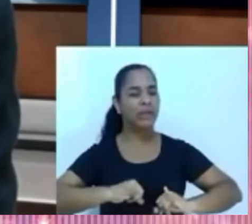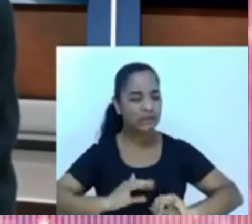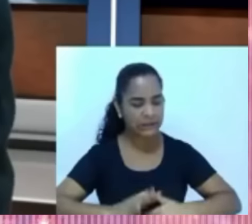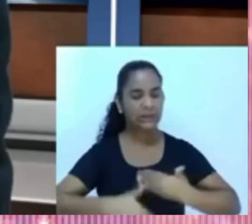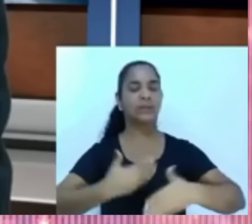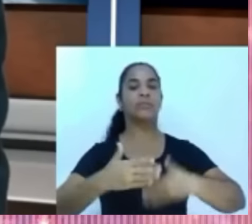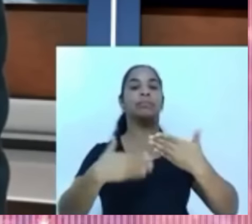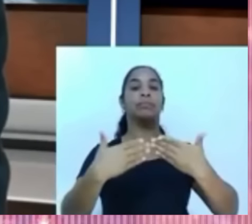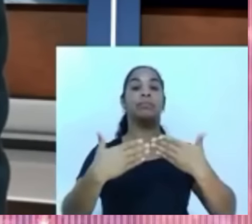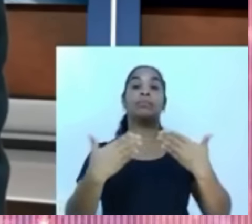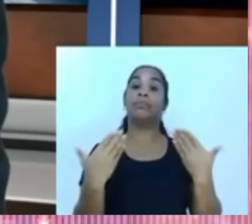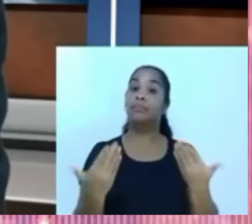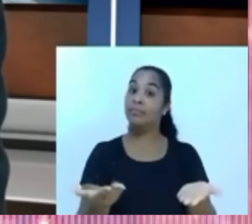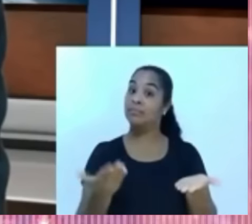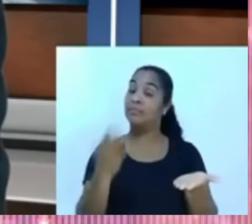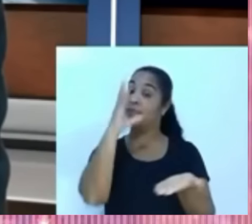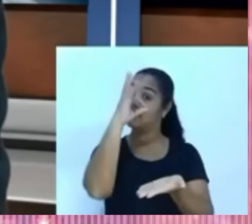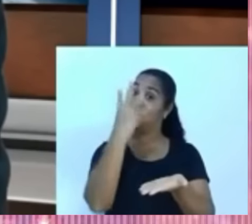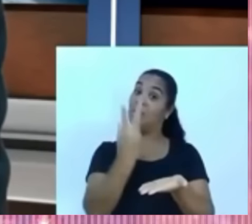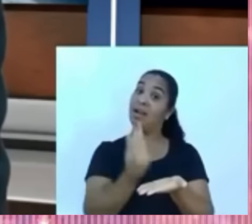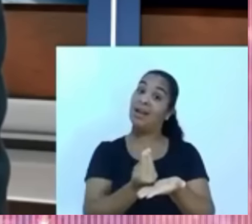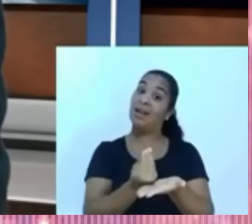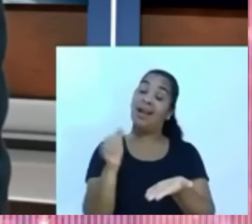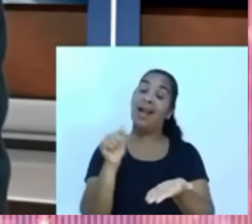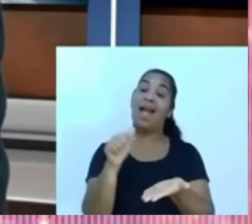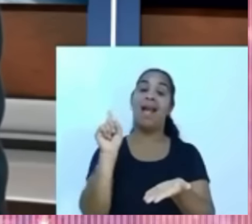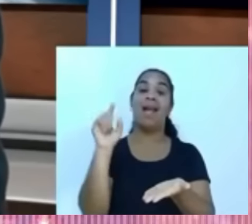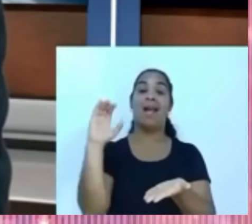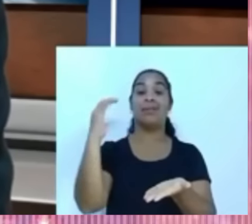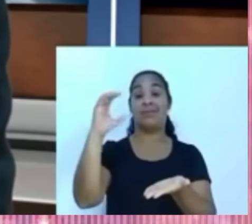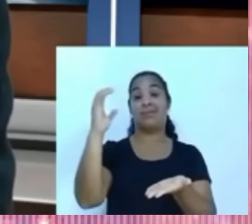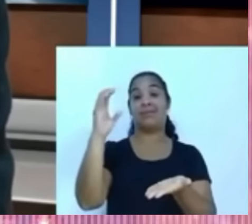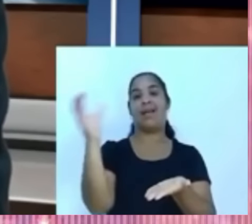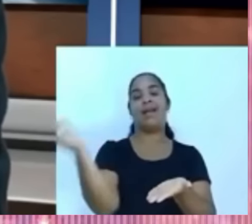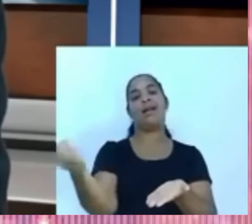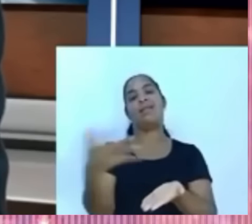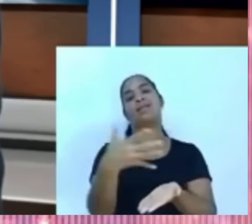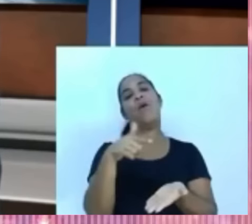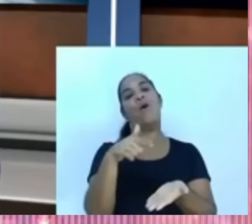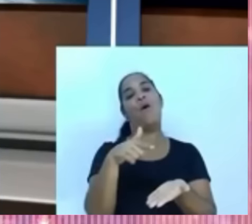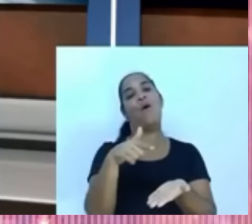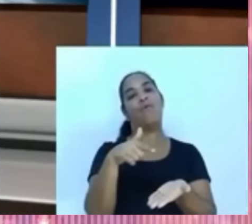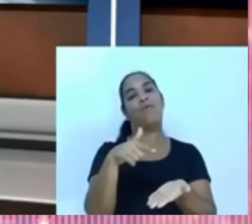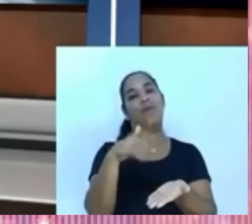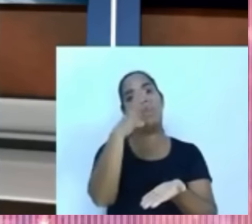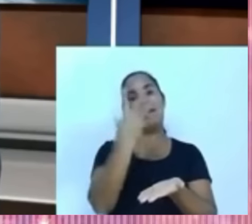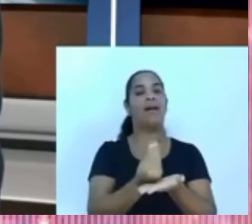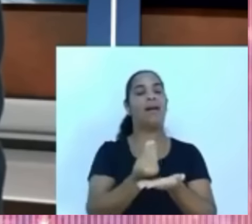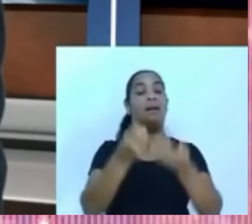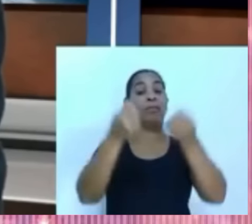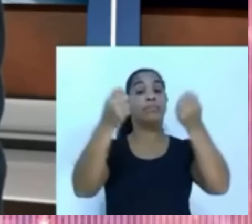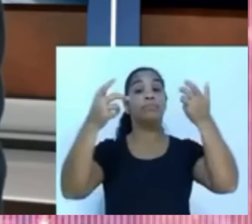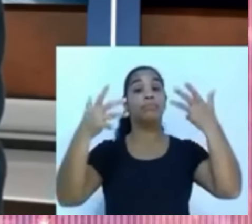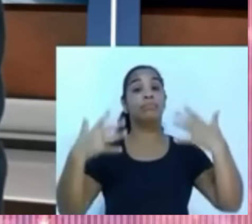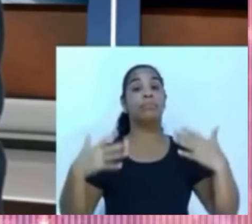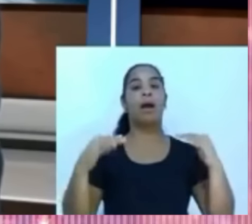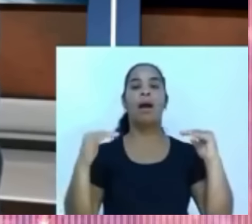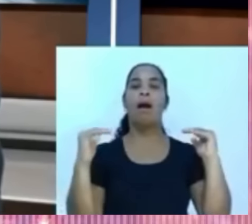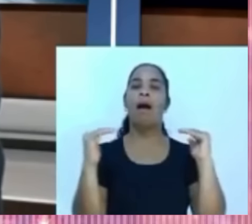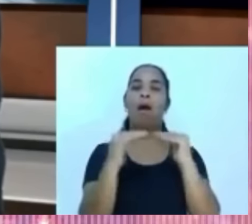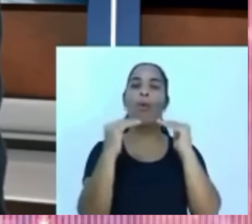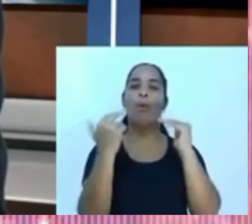espiritismo é a nova ciência que veio à semelhança dos telescópios